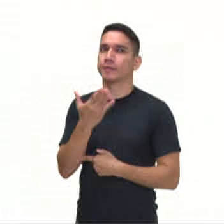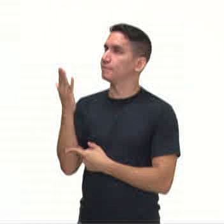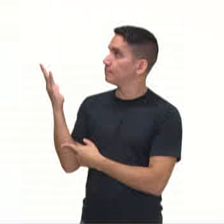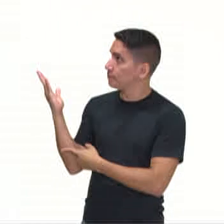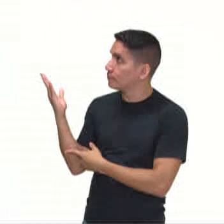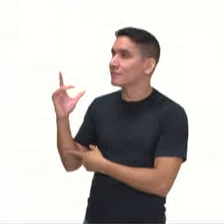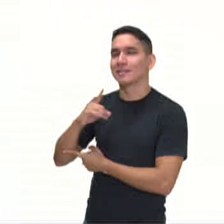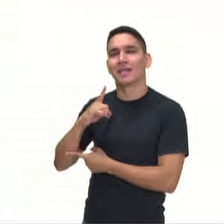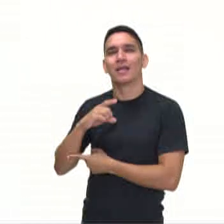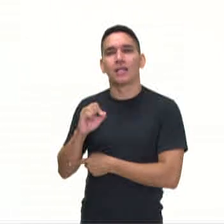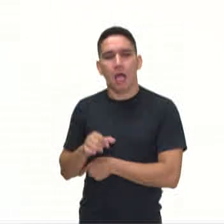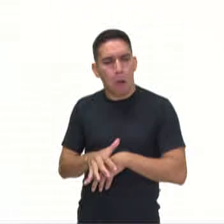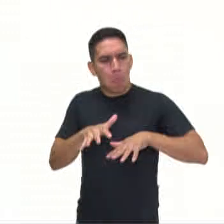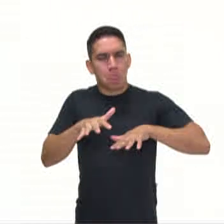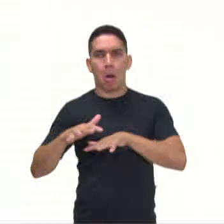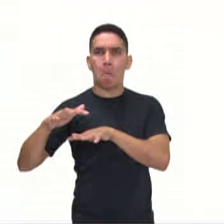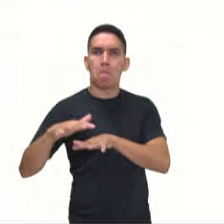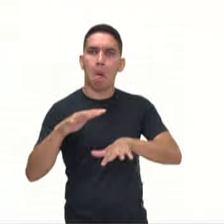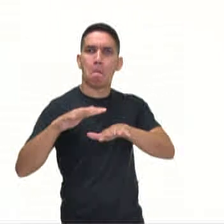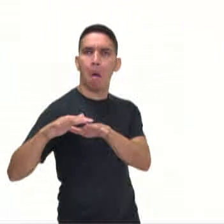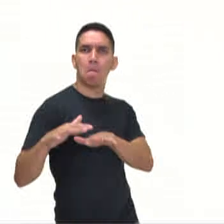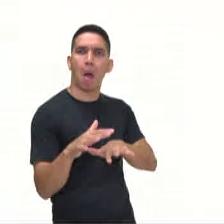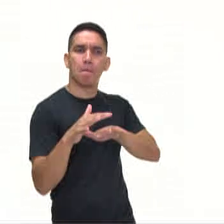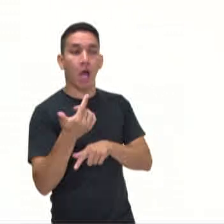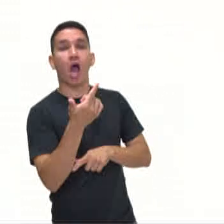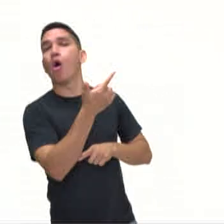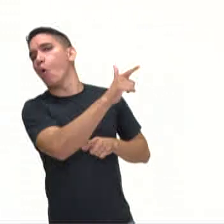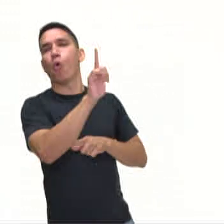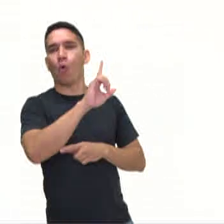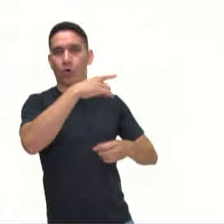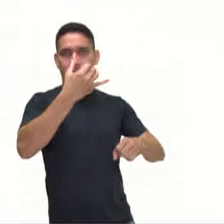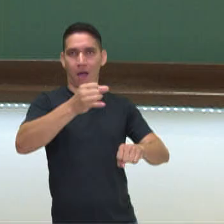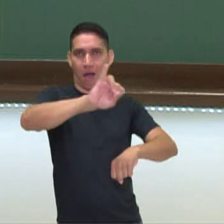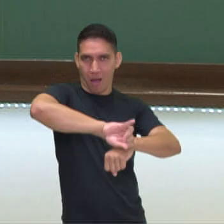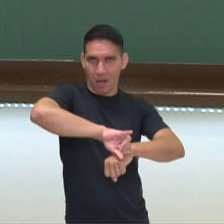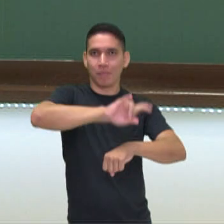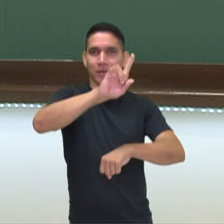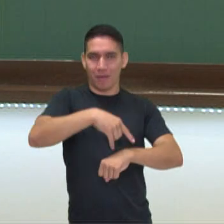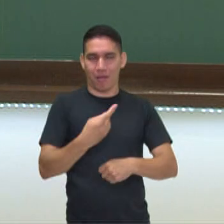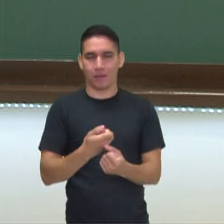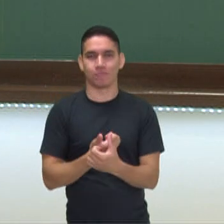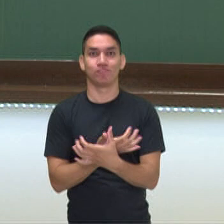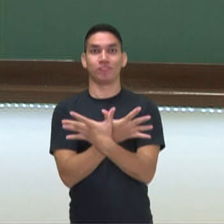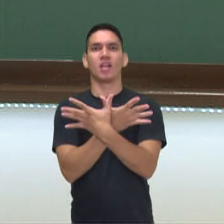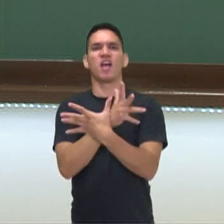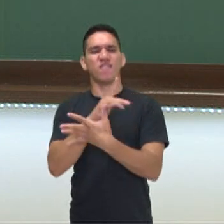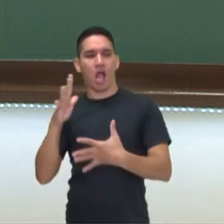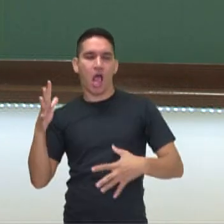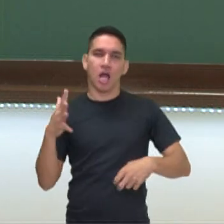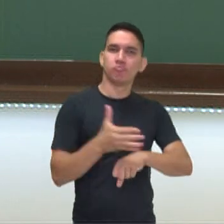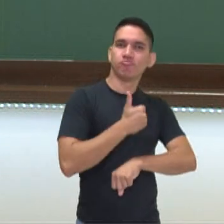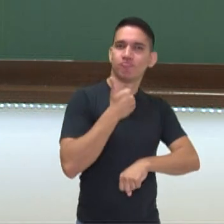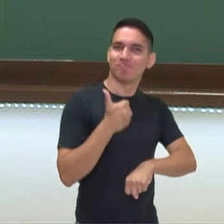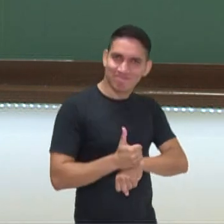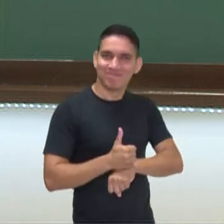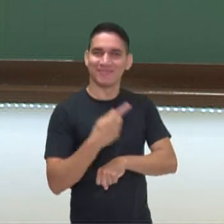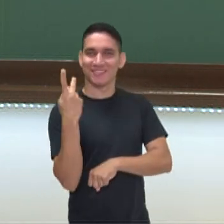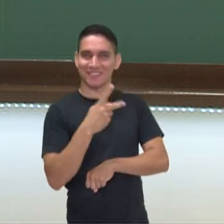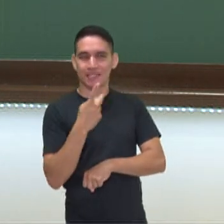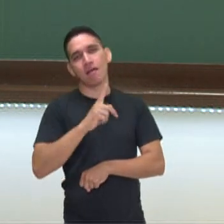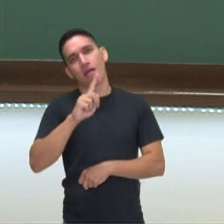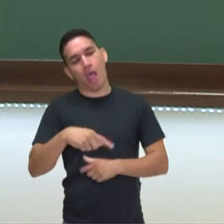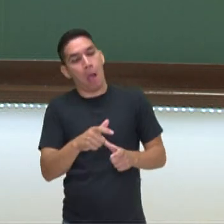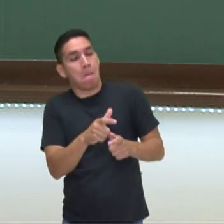e marcham sobre a cidade de Tenochtitlán, a capital azteca, e vão dominar essa cidade, que é uma